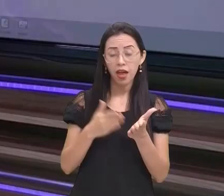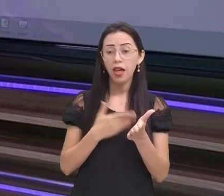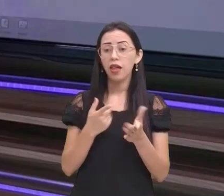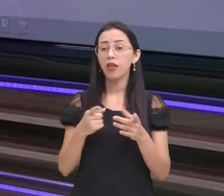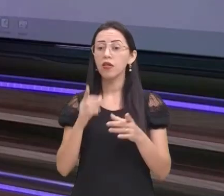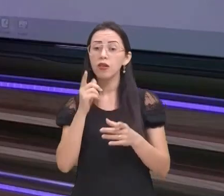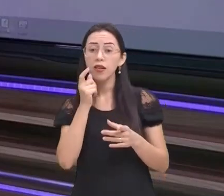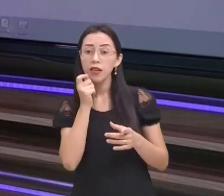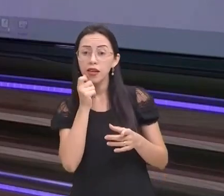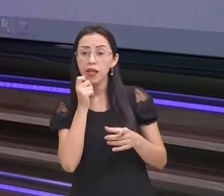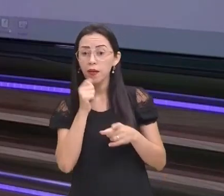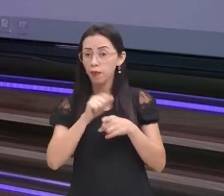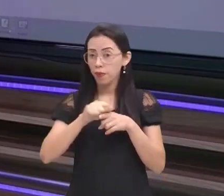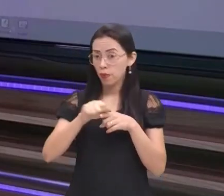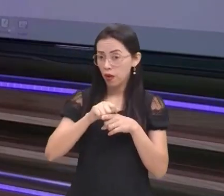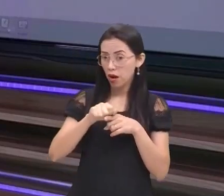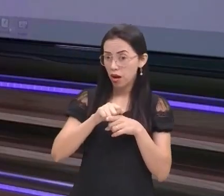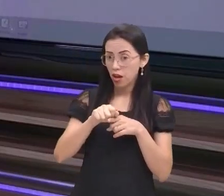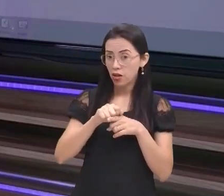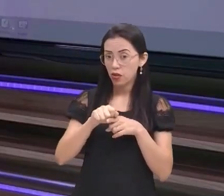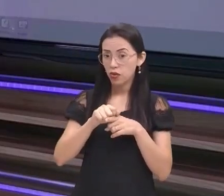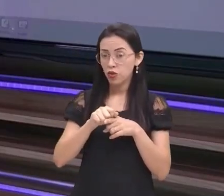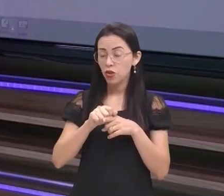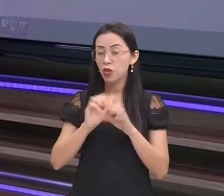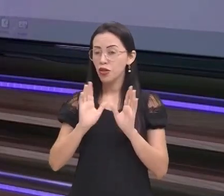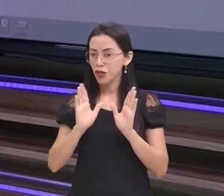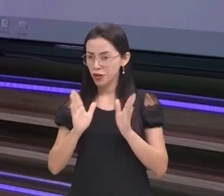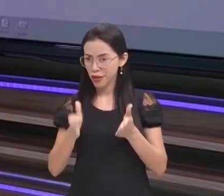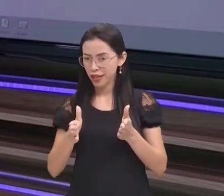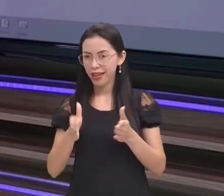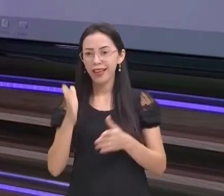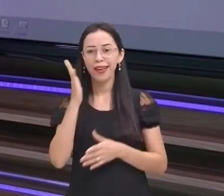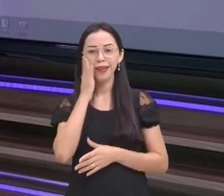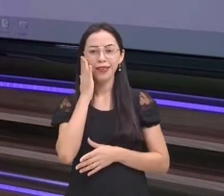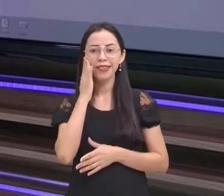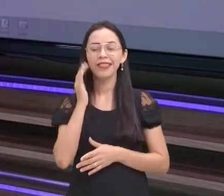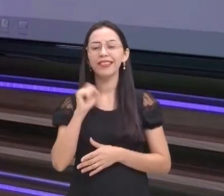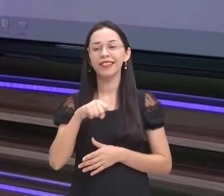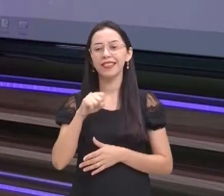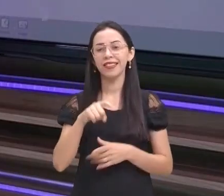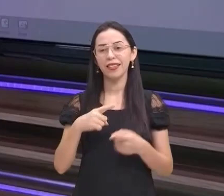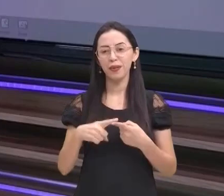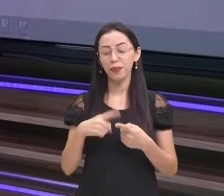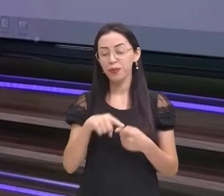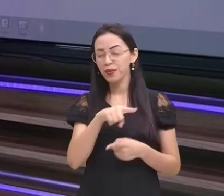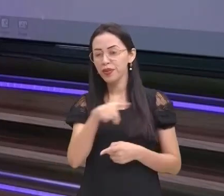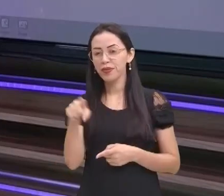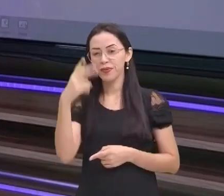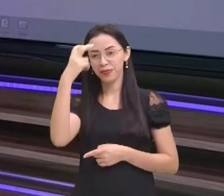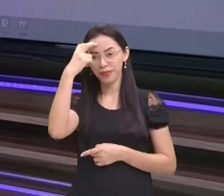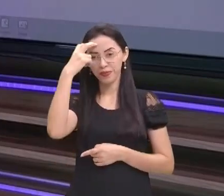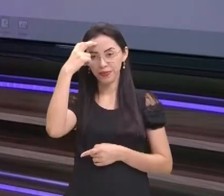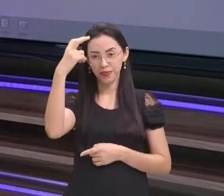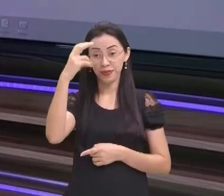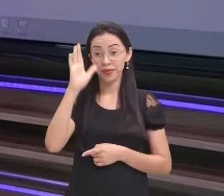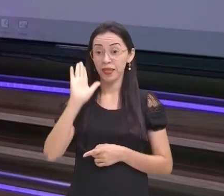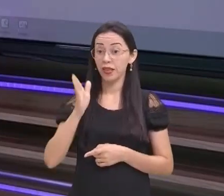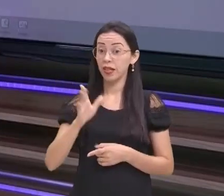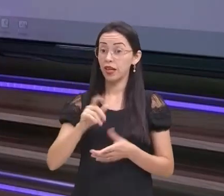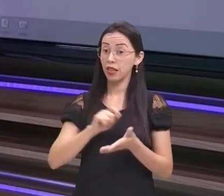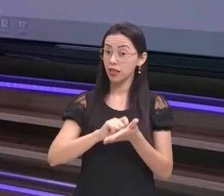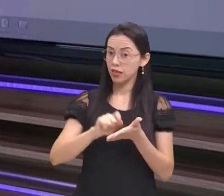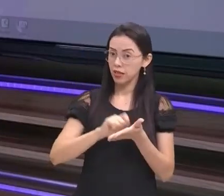a borracha? Sim ou não? Eu sei que sim, porque vocês são inteligentes, já escreveram os